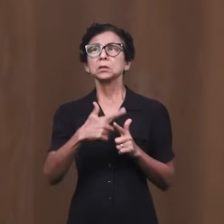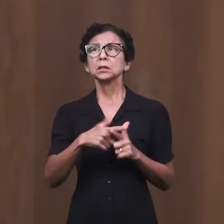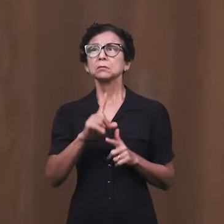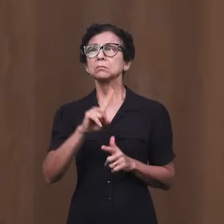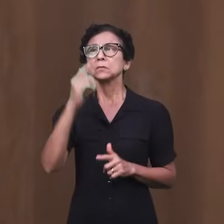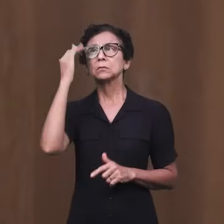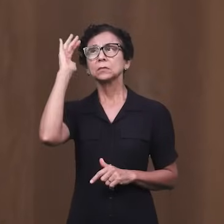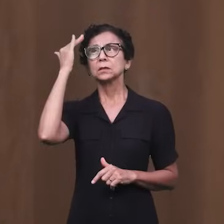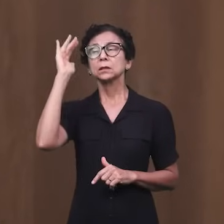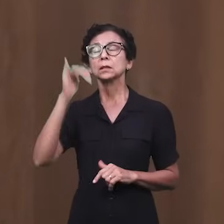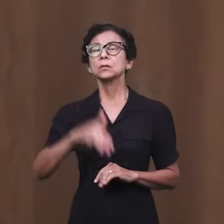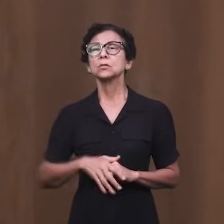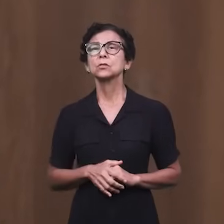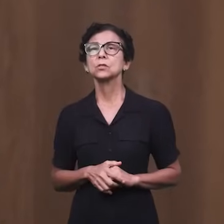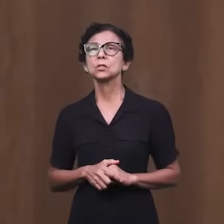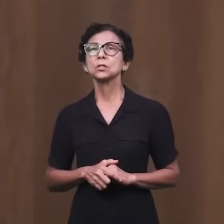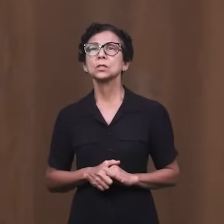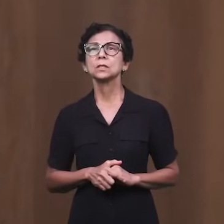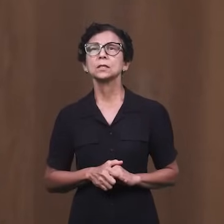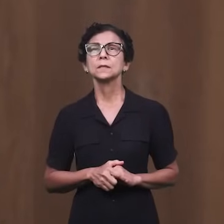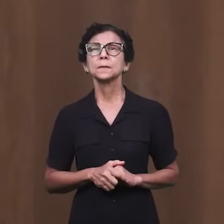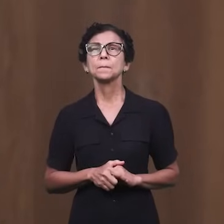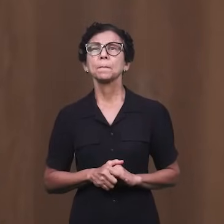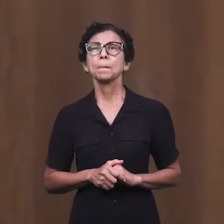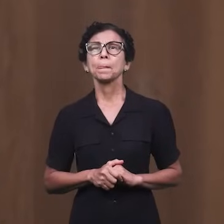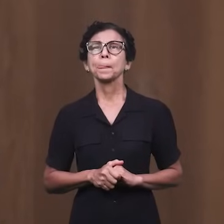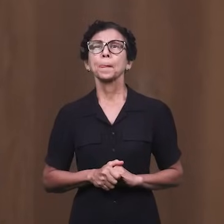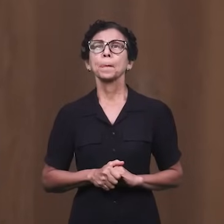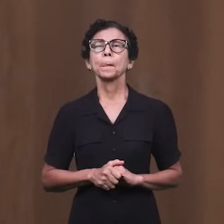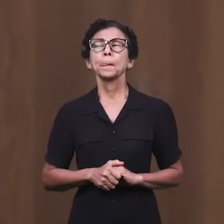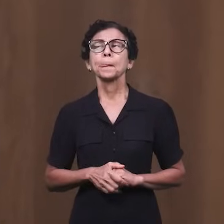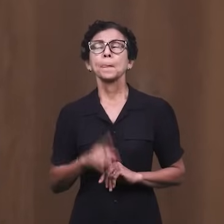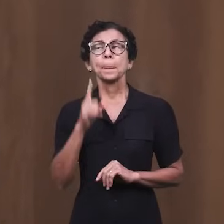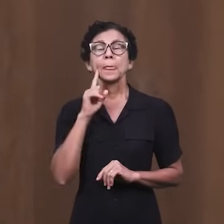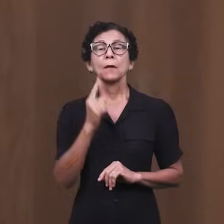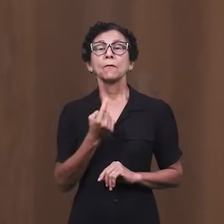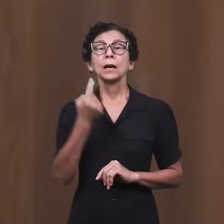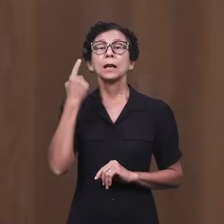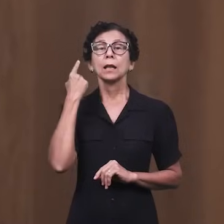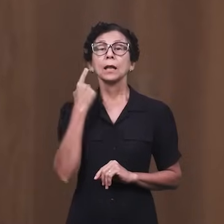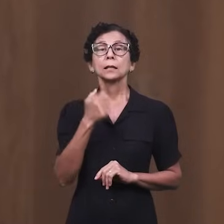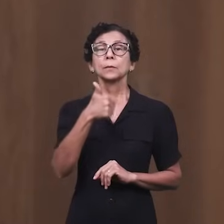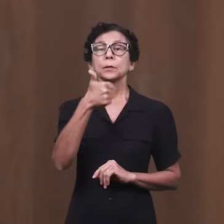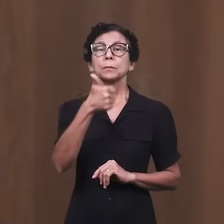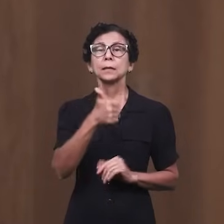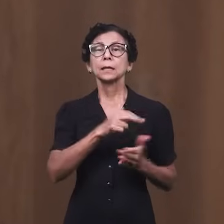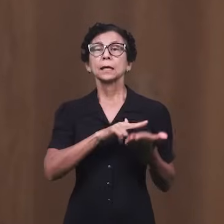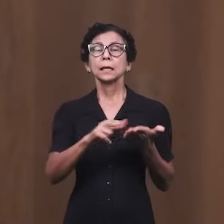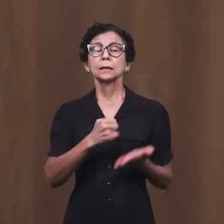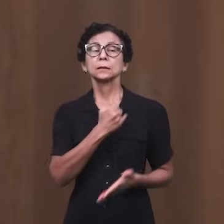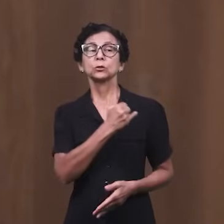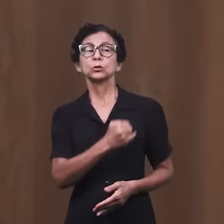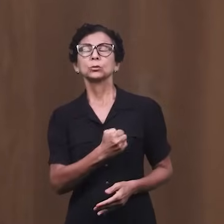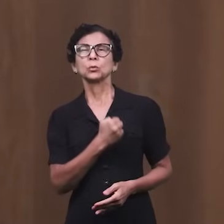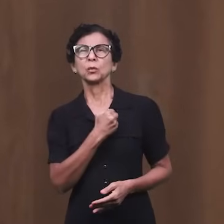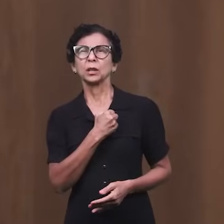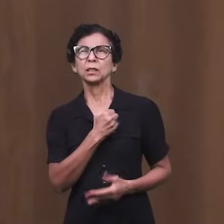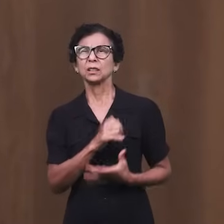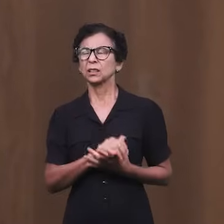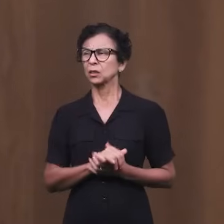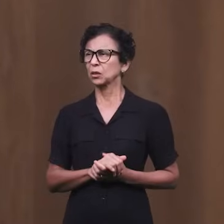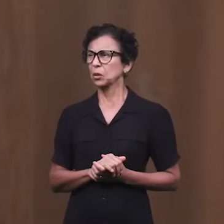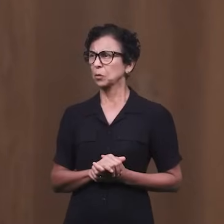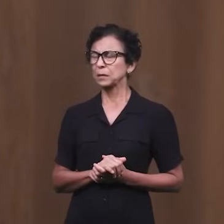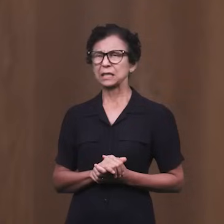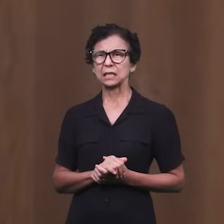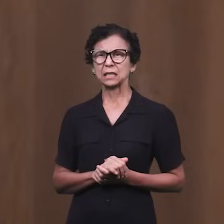por mas que me veio falou assim as concupiscências lá na primeira carta de João eu virei para a mim mesmo falei assim concupiscências